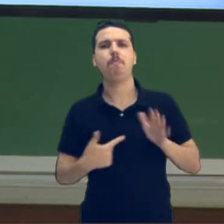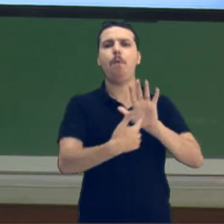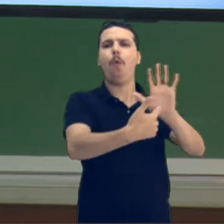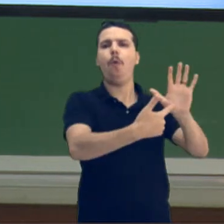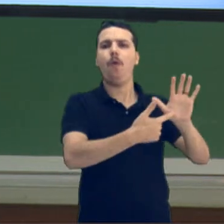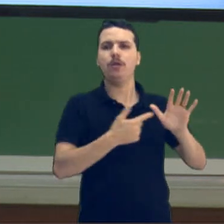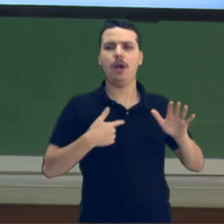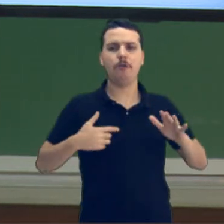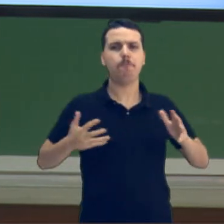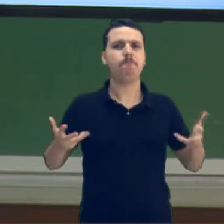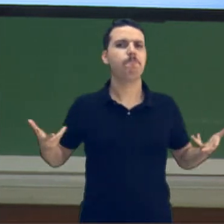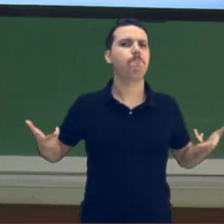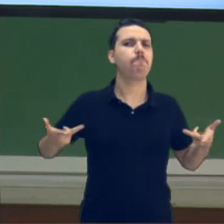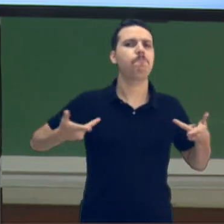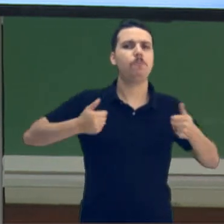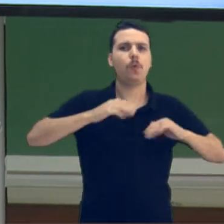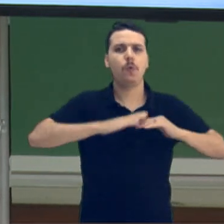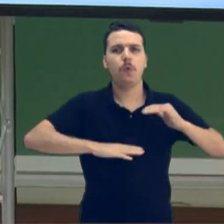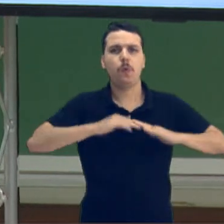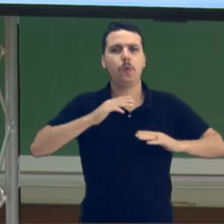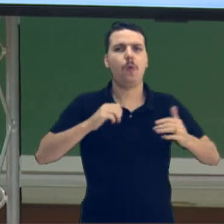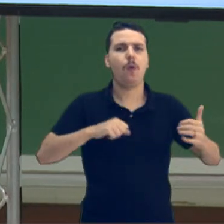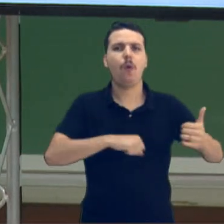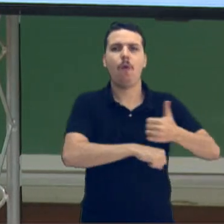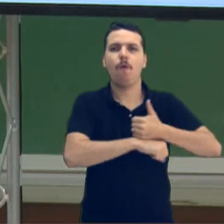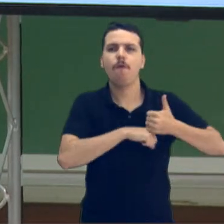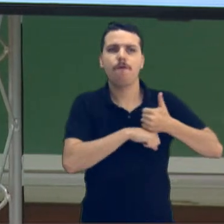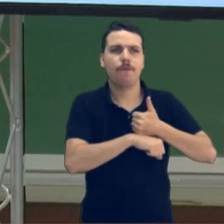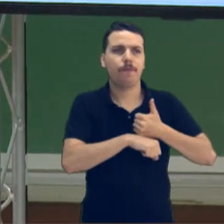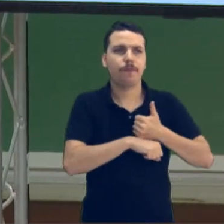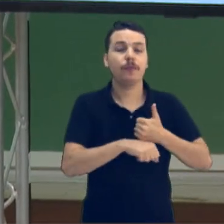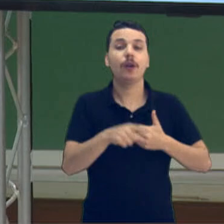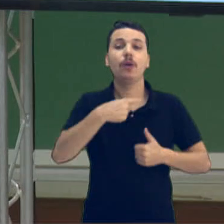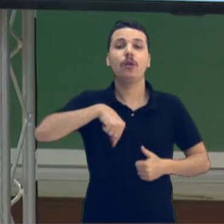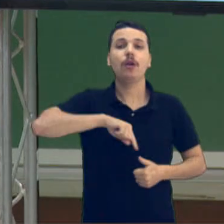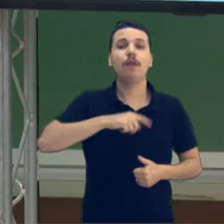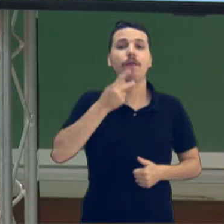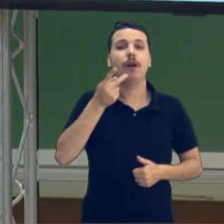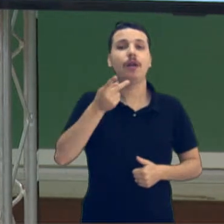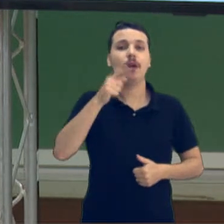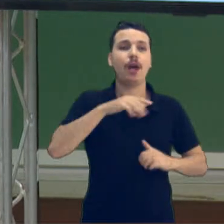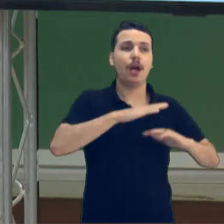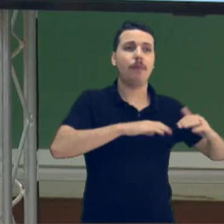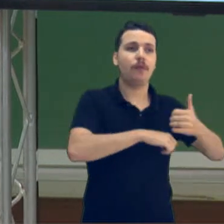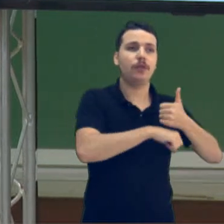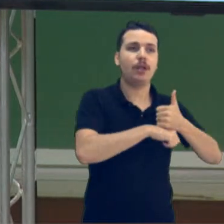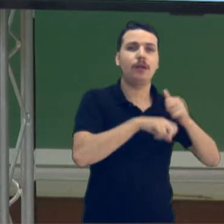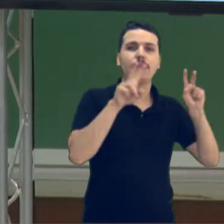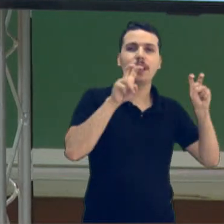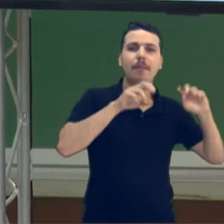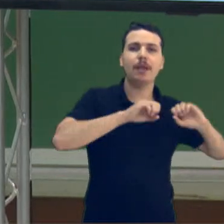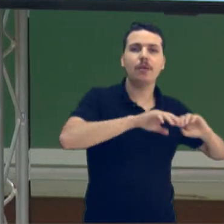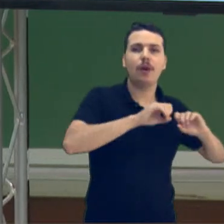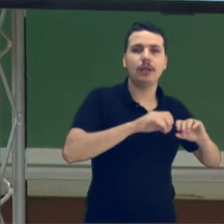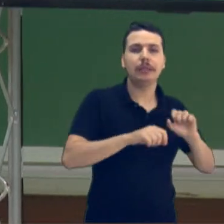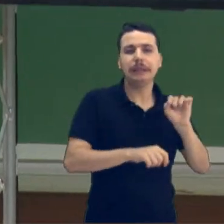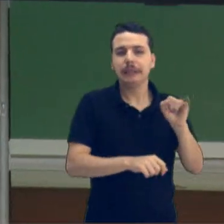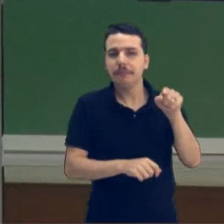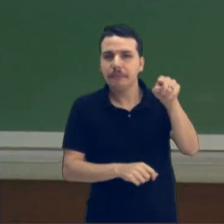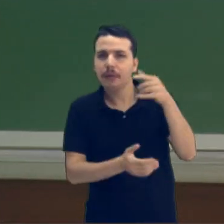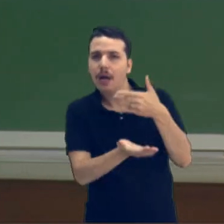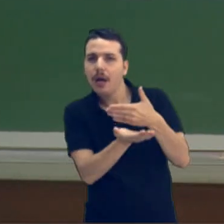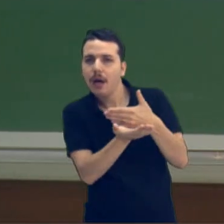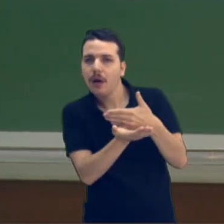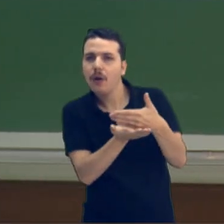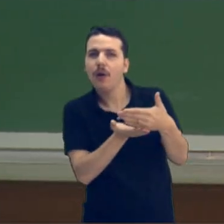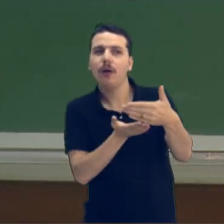é o esporte profissional, né? A gente está falando do esporte por educação. Então, se o colega é iniciante,